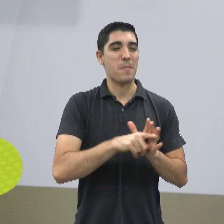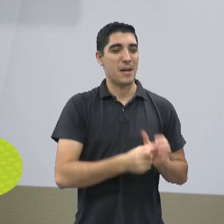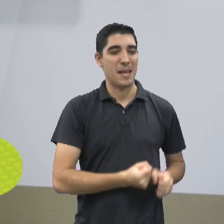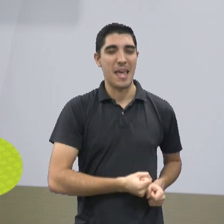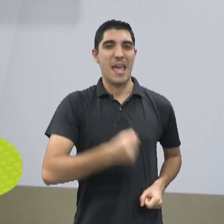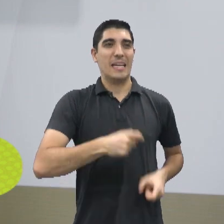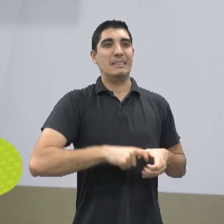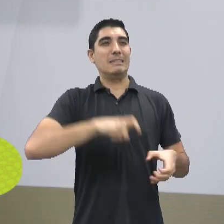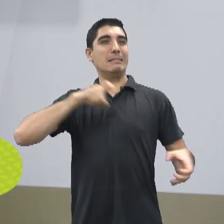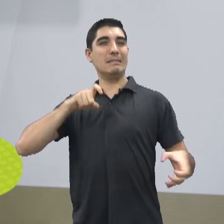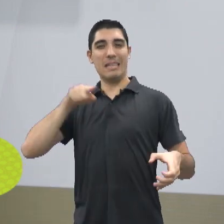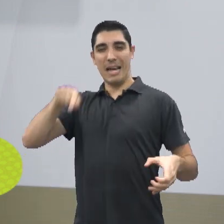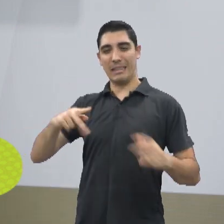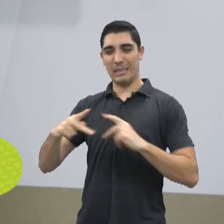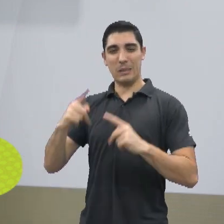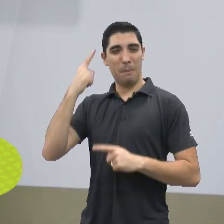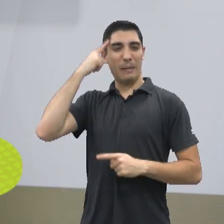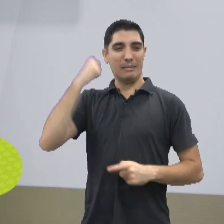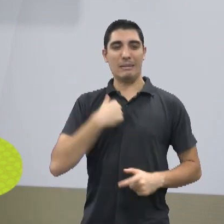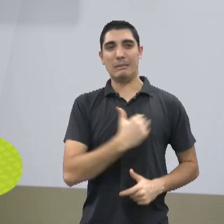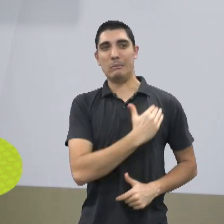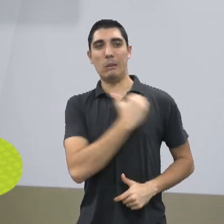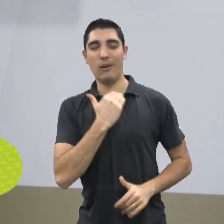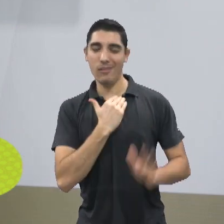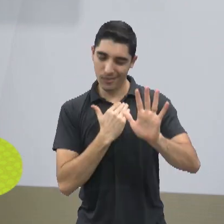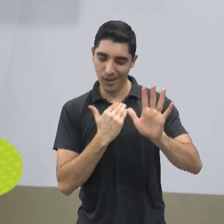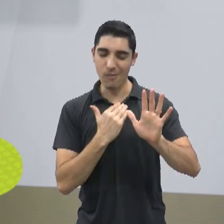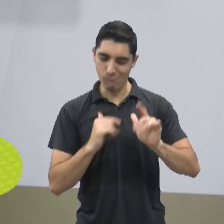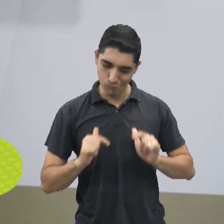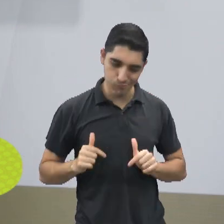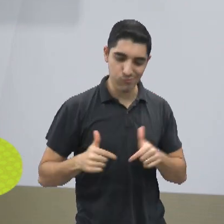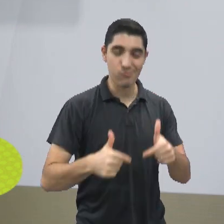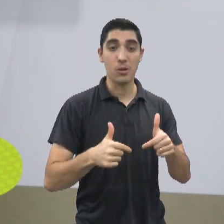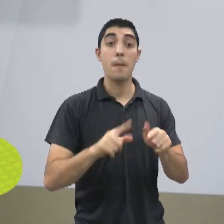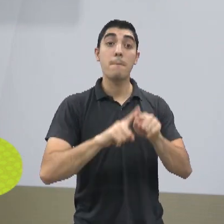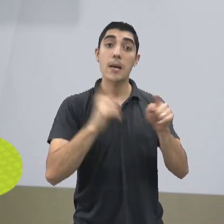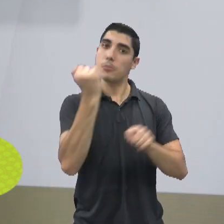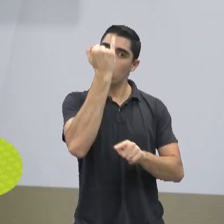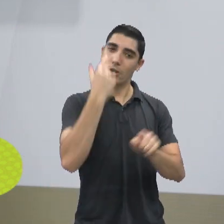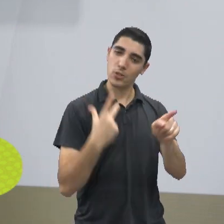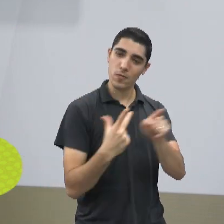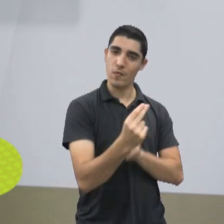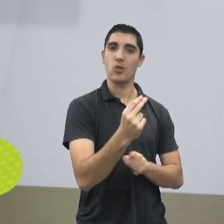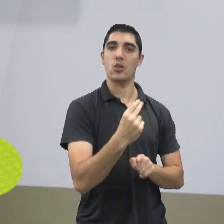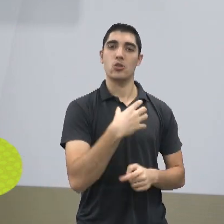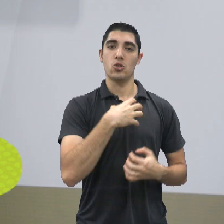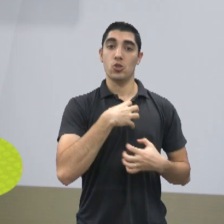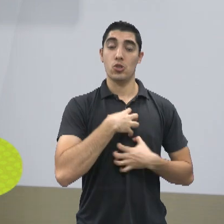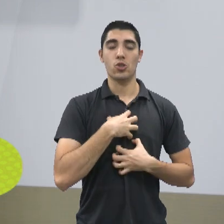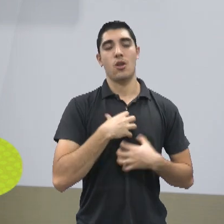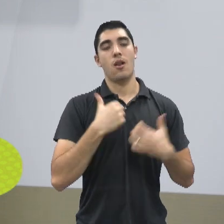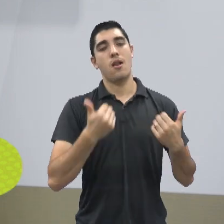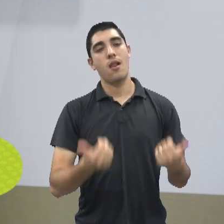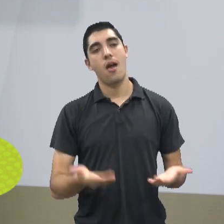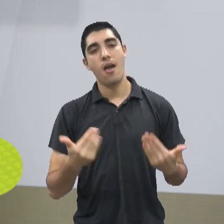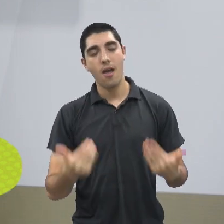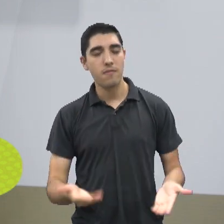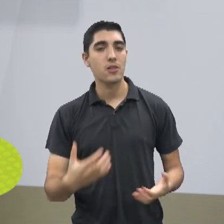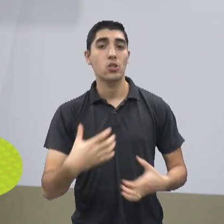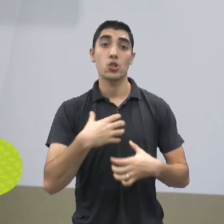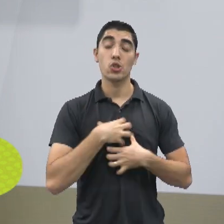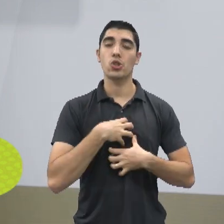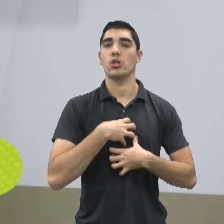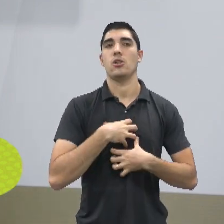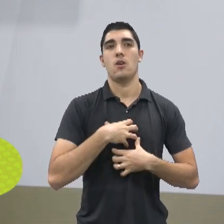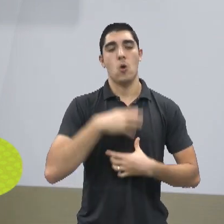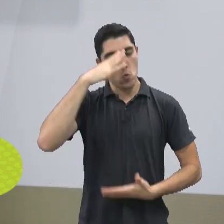São José, até porque tem muito campeonato para poder rolar ainda, mas deixa o time mais vivo, né? Dentro da Superliga, uma vitória importante fora de